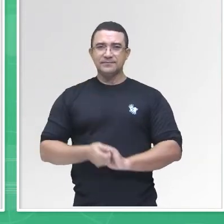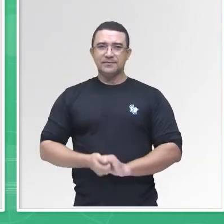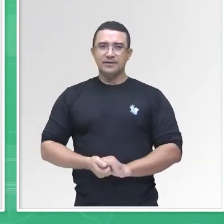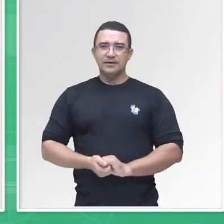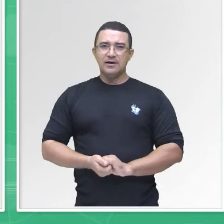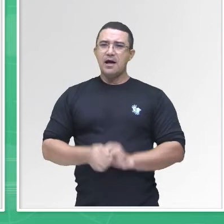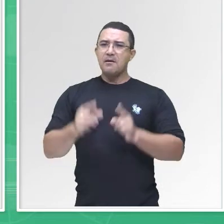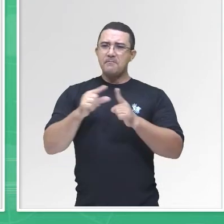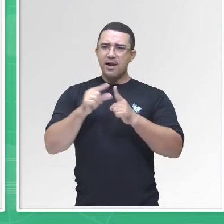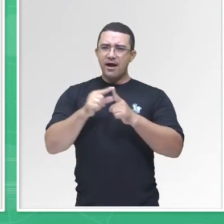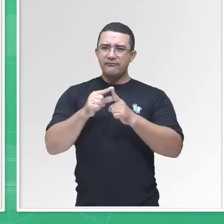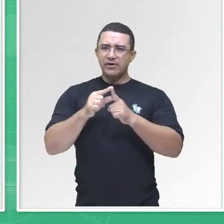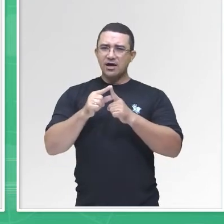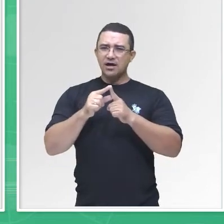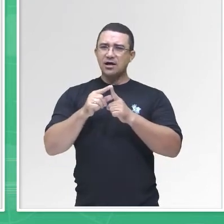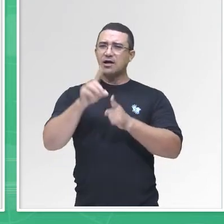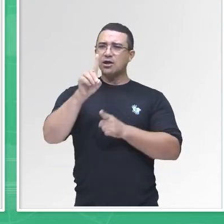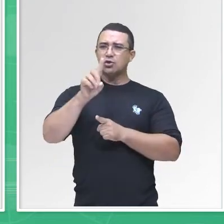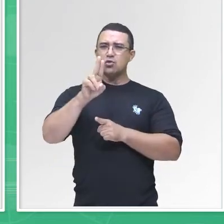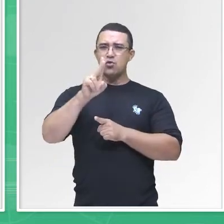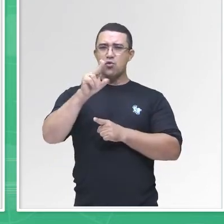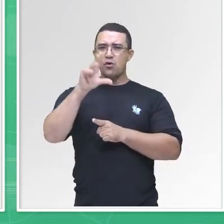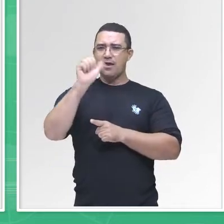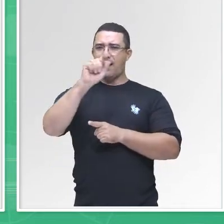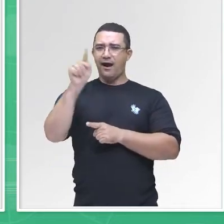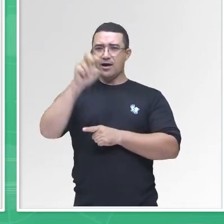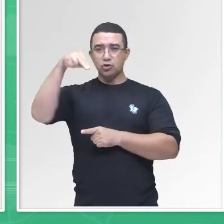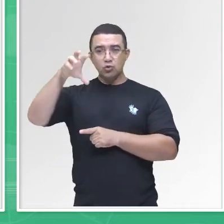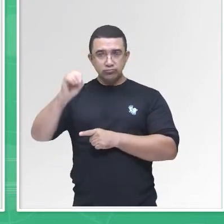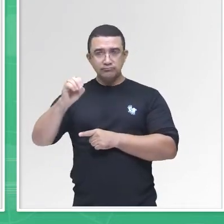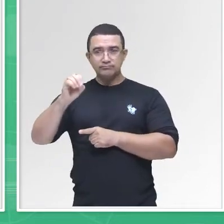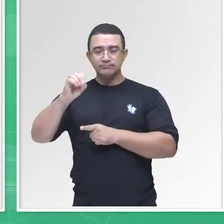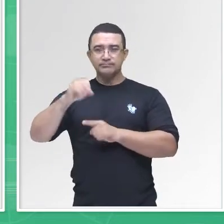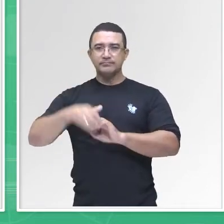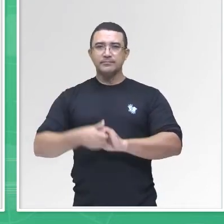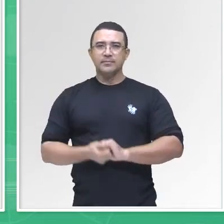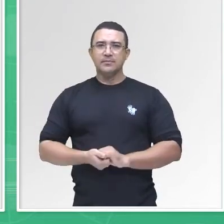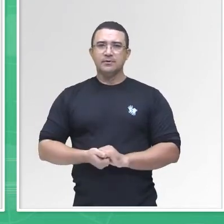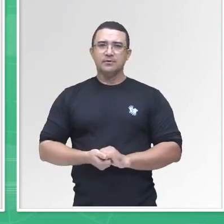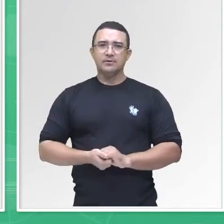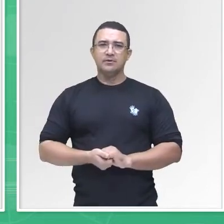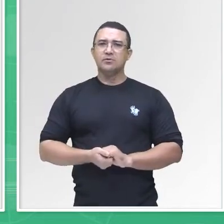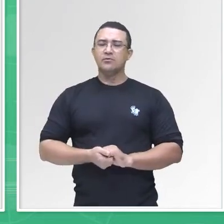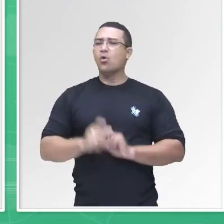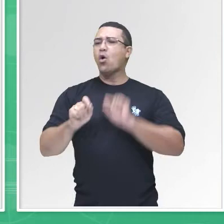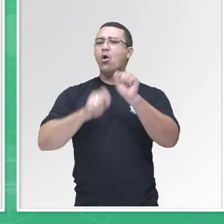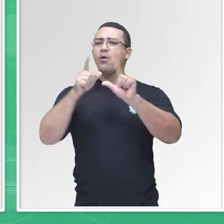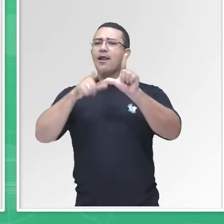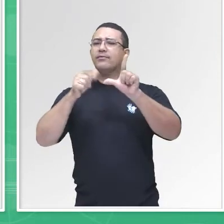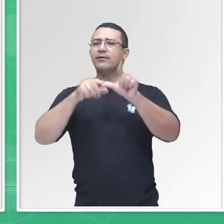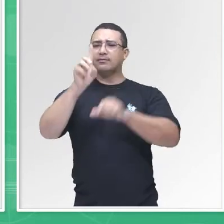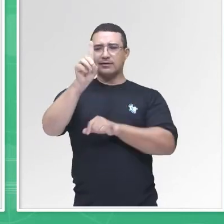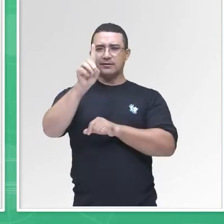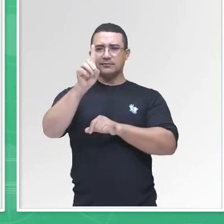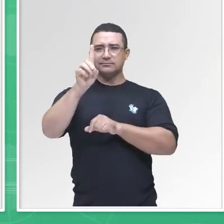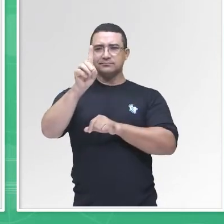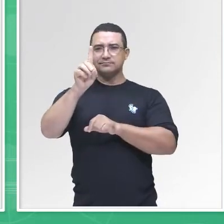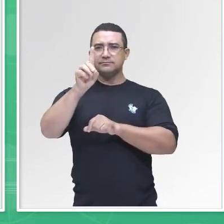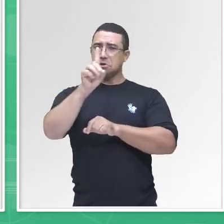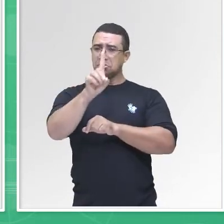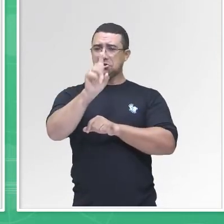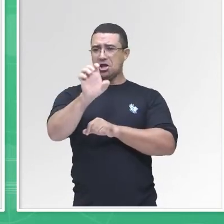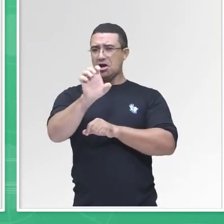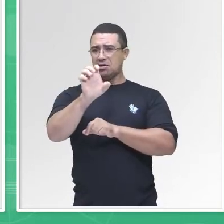palavra durazno, que quer dizer pêssego. Aí, vamos lá, como que é o nome da letra D? D, somente